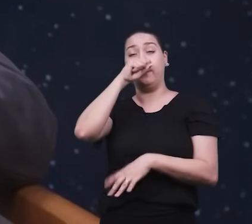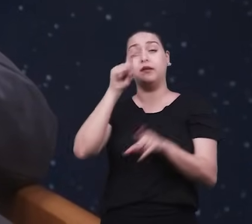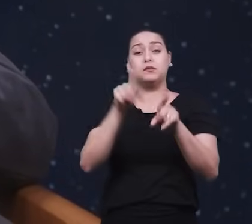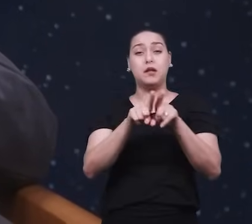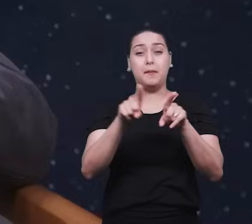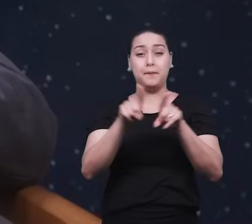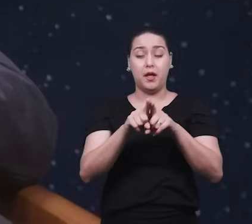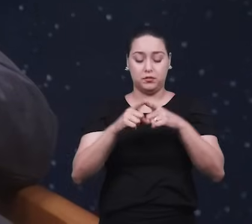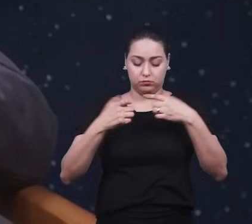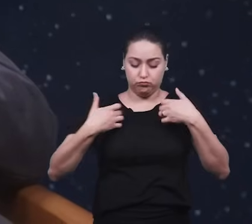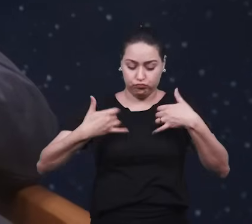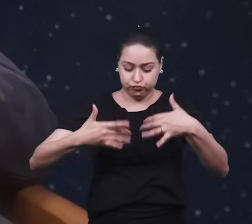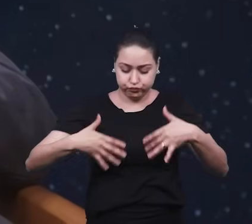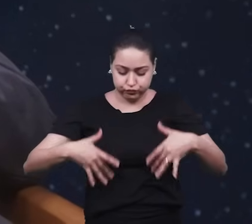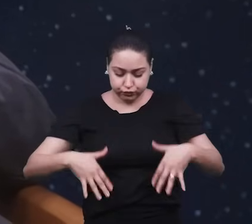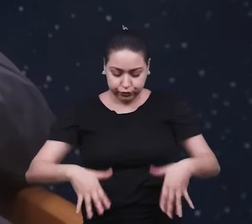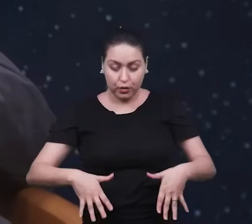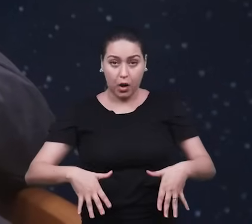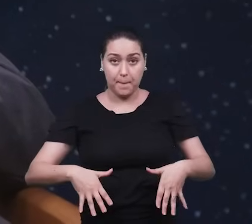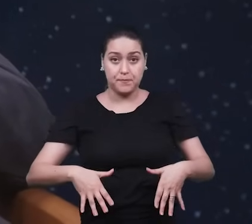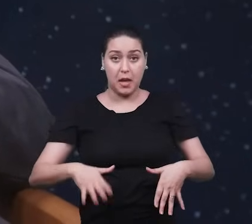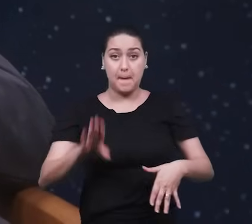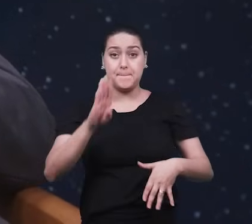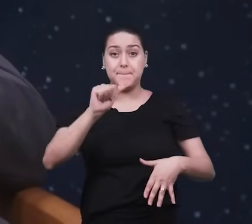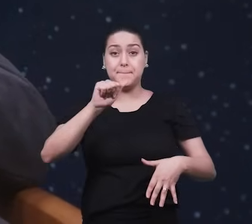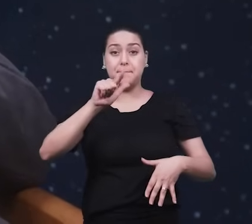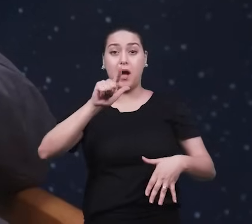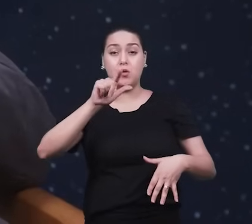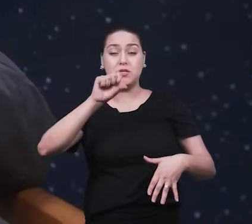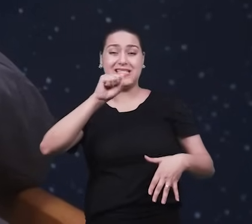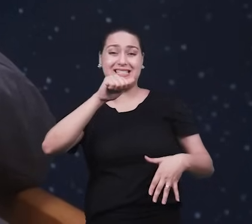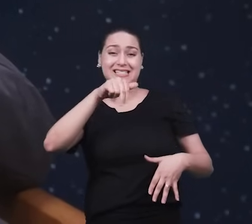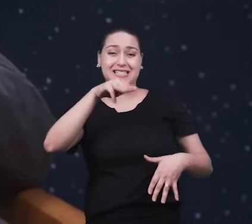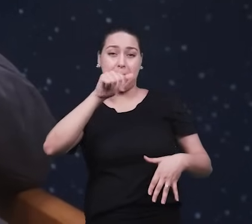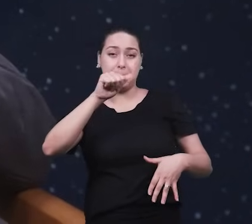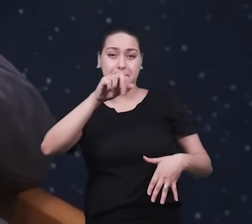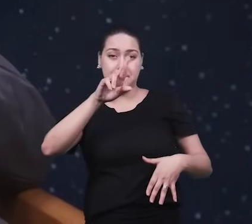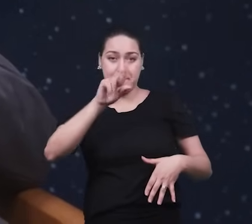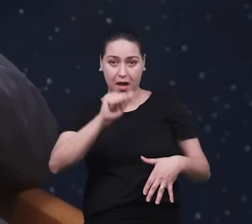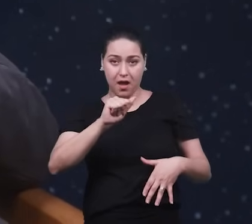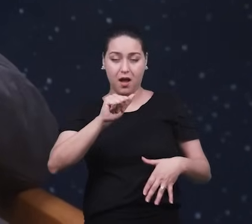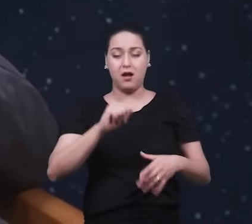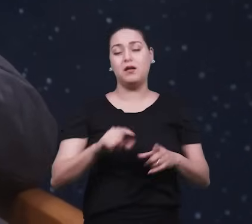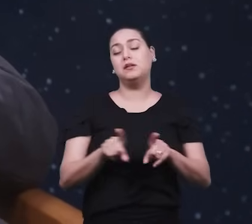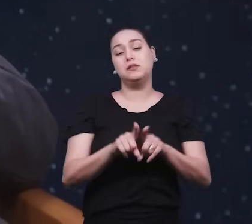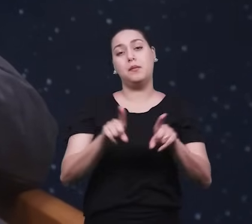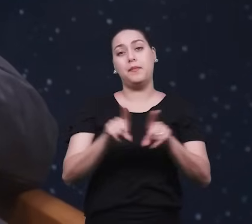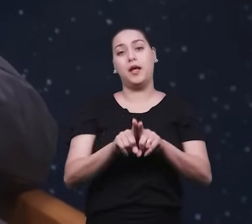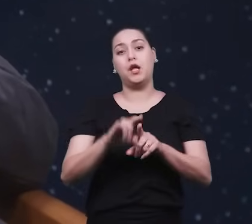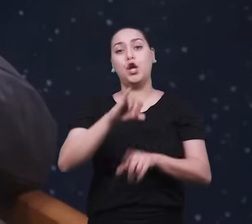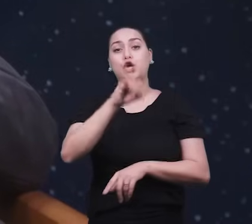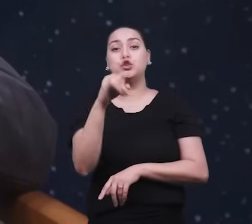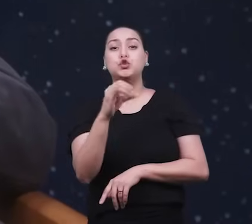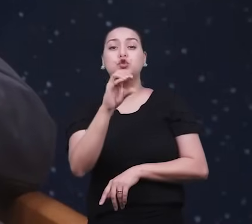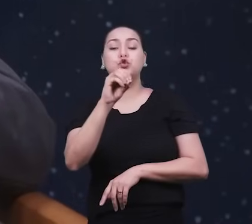para embalsamamento. Inclusive lá no sepulcro de Jesus, José de Arimateia usou